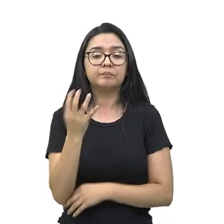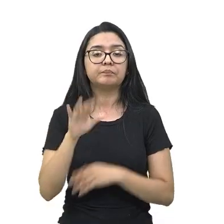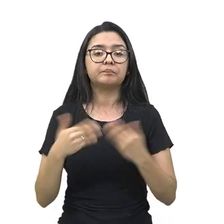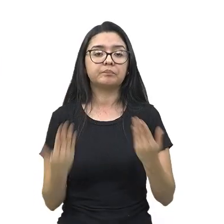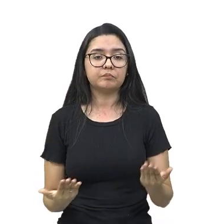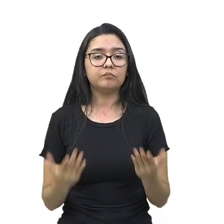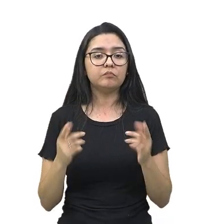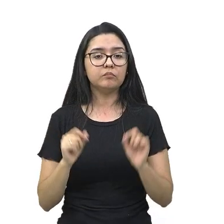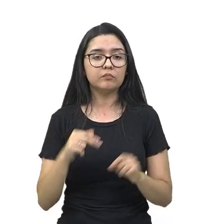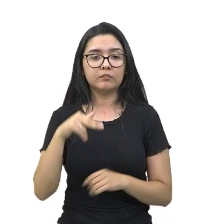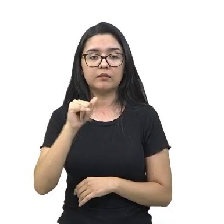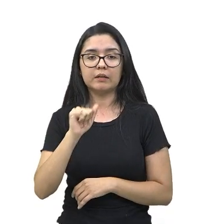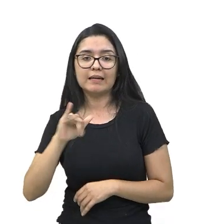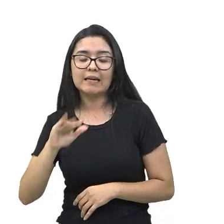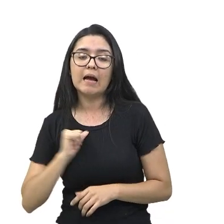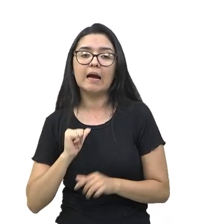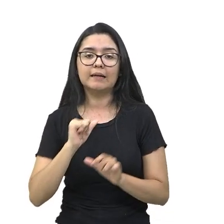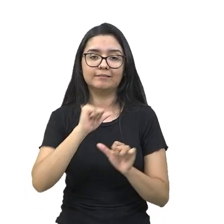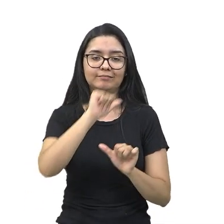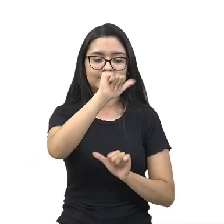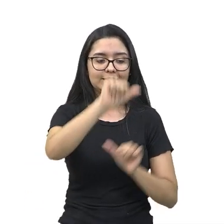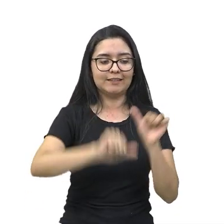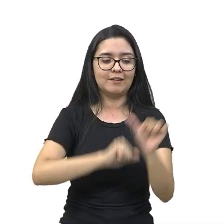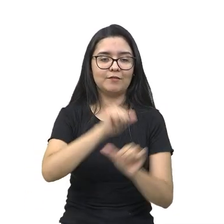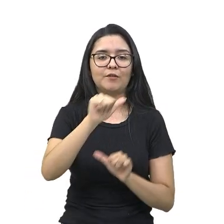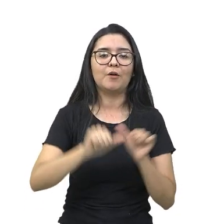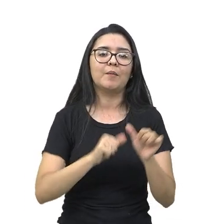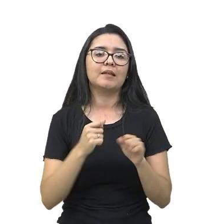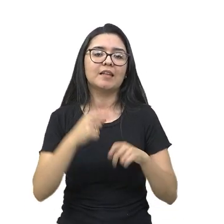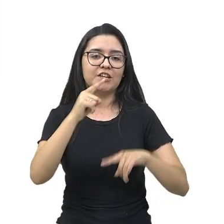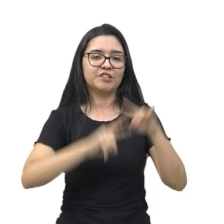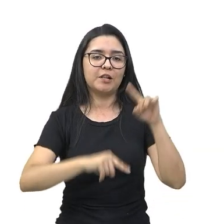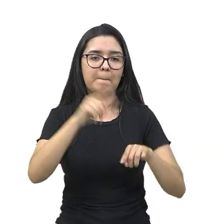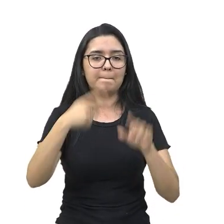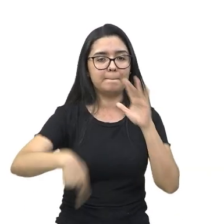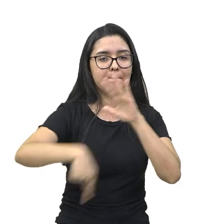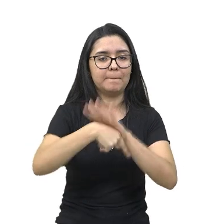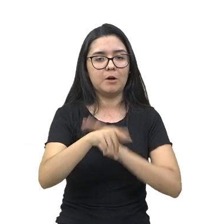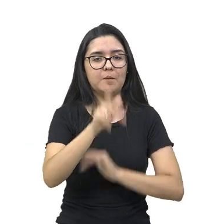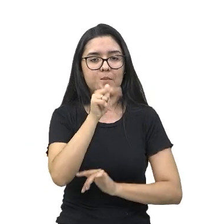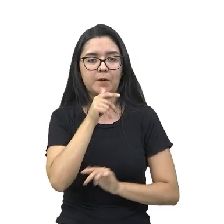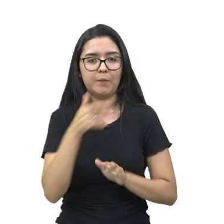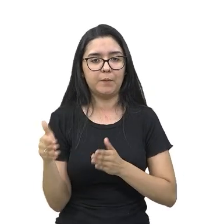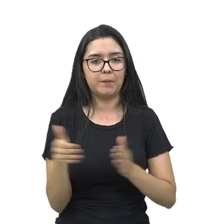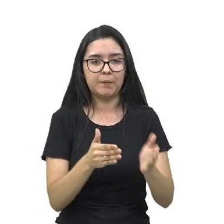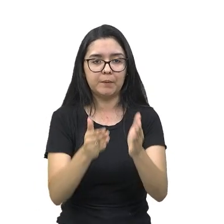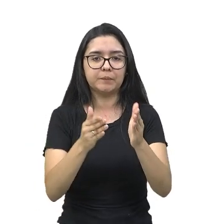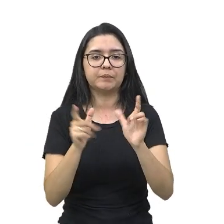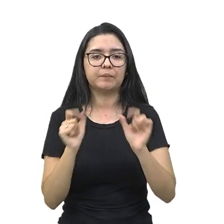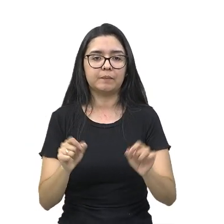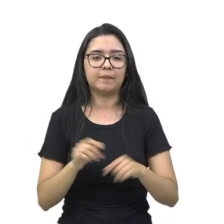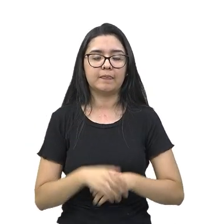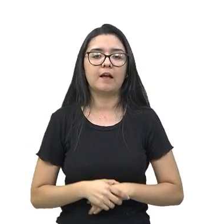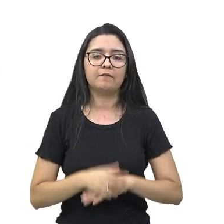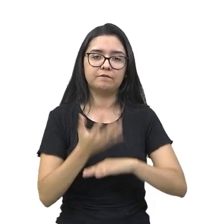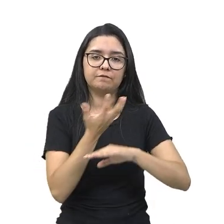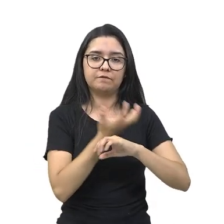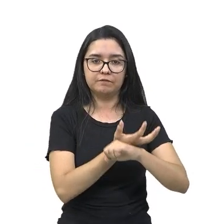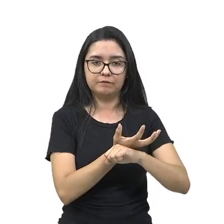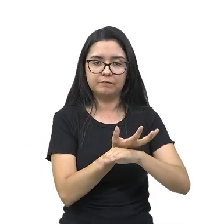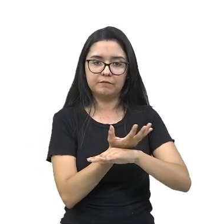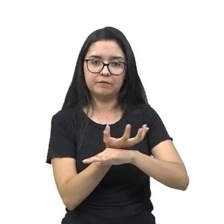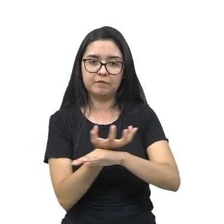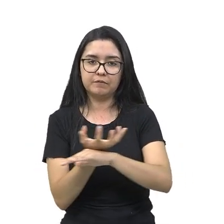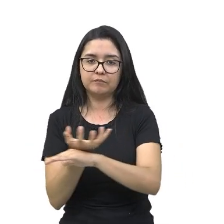Assim, Nayá foi transformada na Estrela das Águas. Olha só esse nome que se atribui aqui à Vitória Régia, a Estrela das